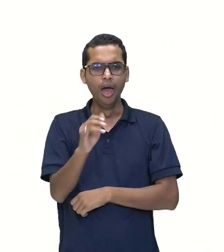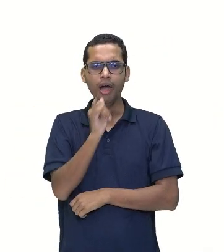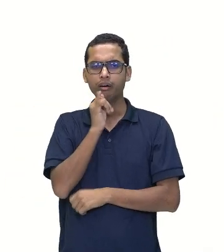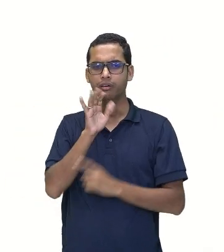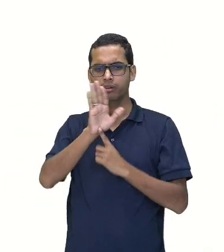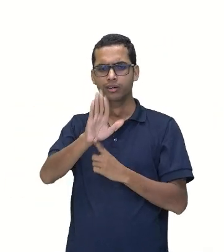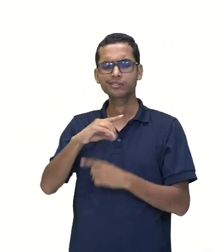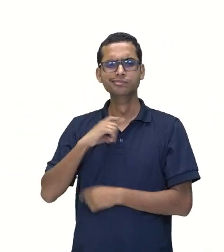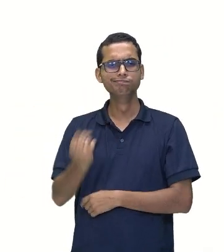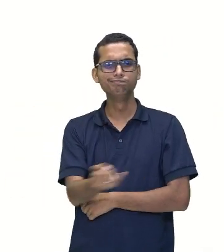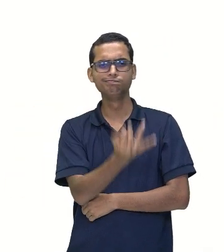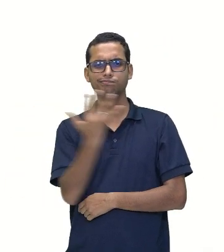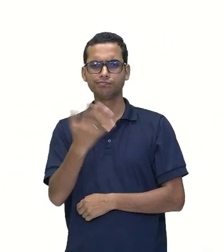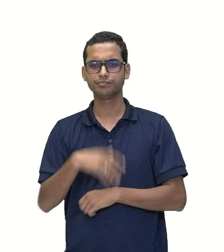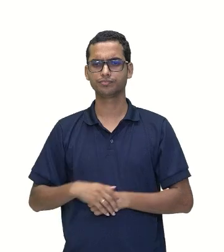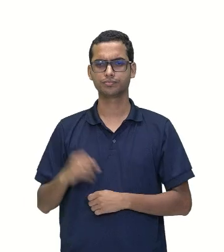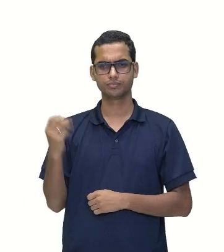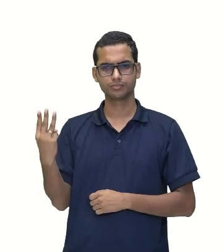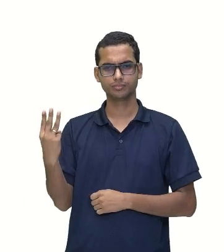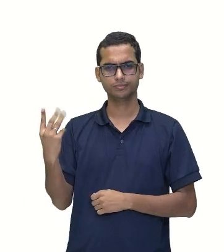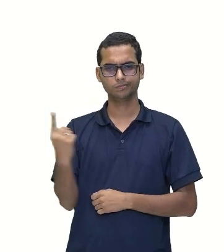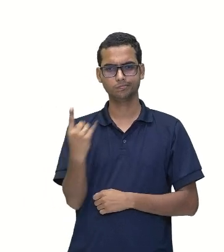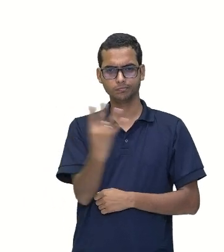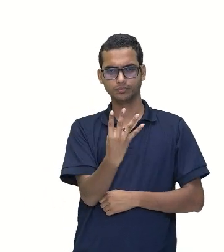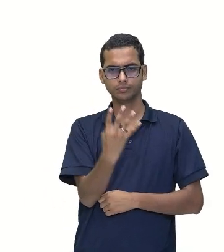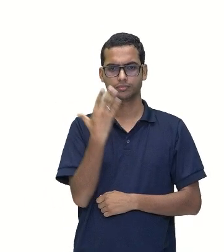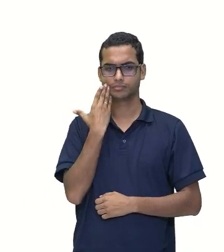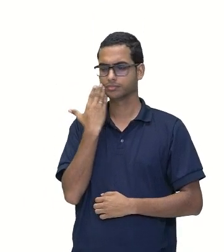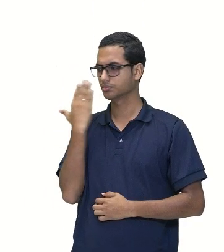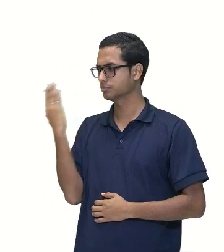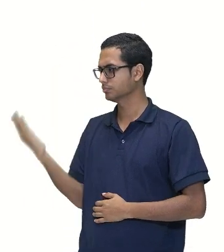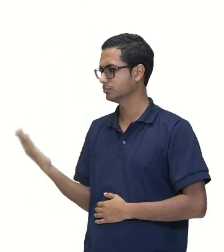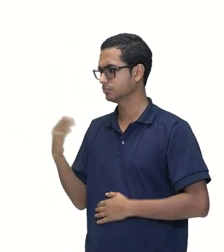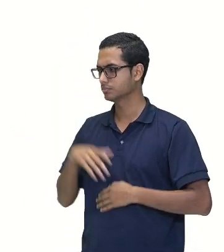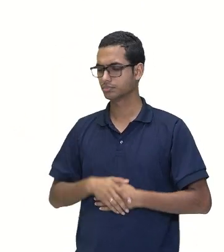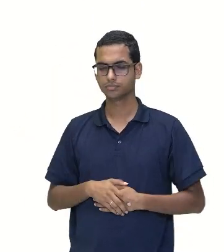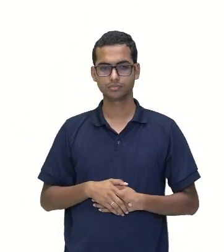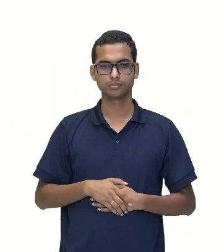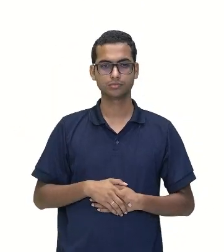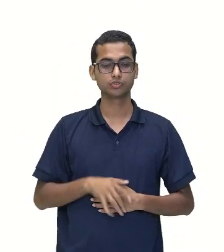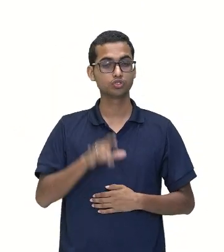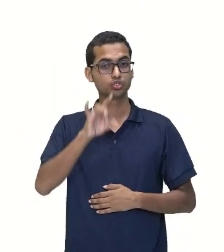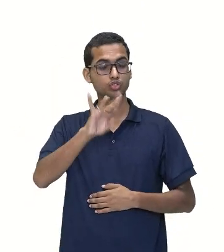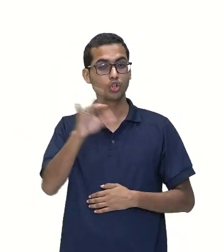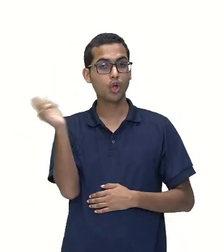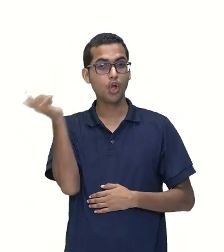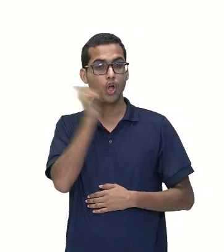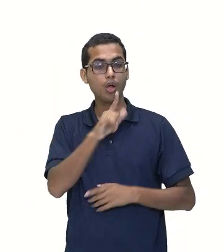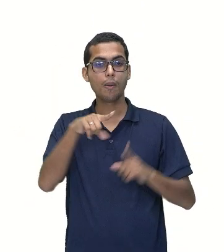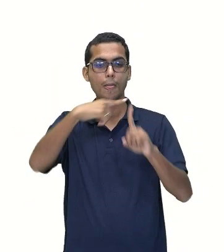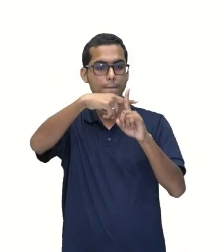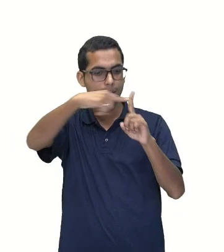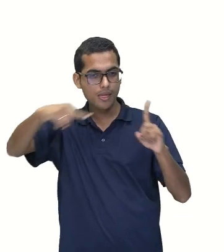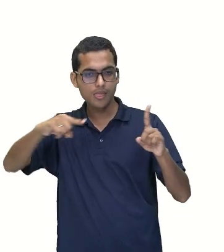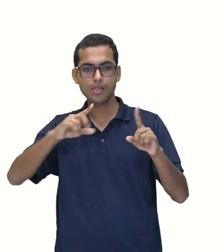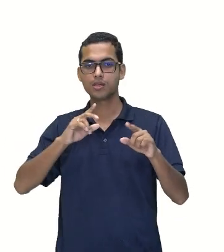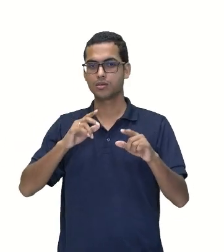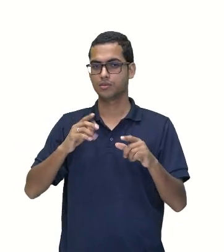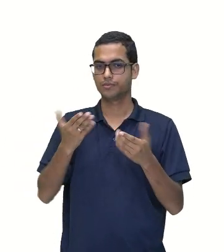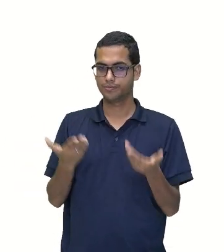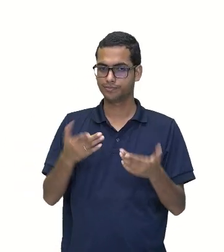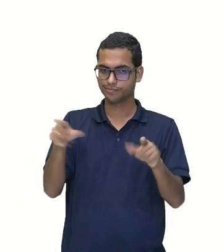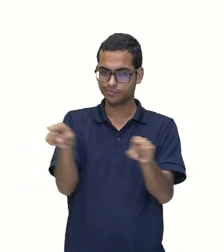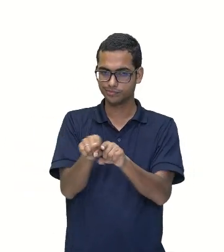dá 314. Só que como ela caminhou somente metade da praça, então eu preciso